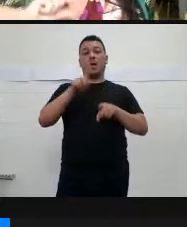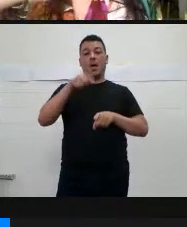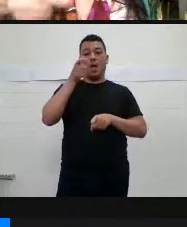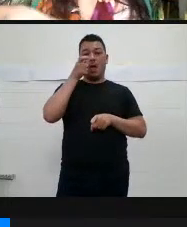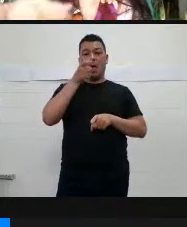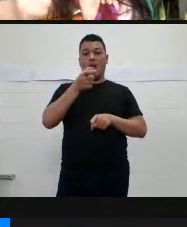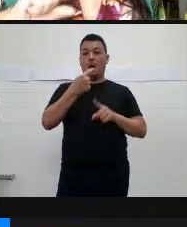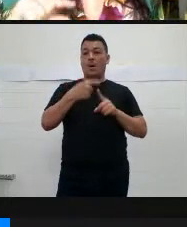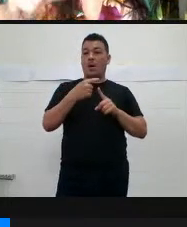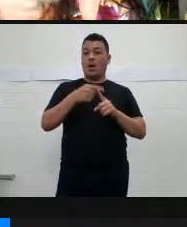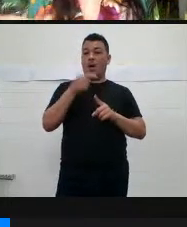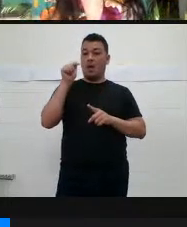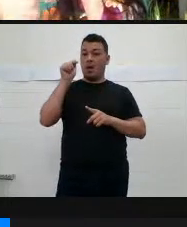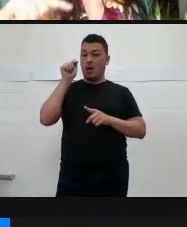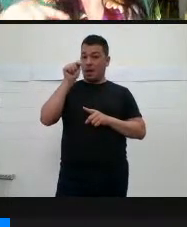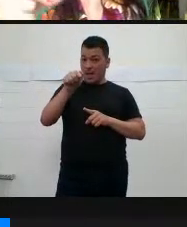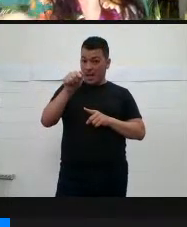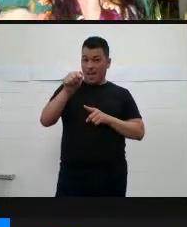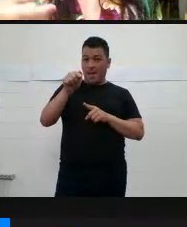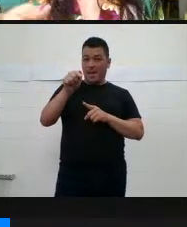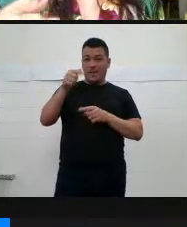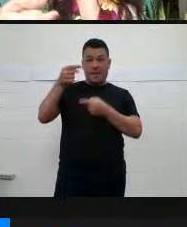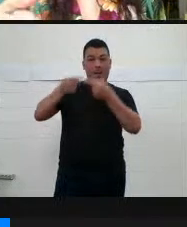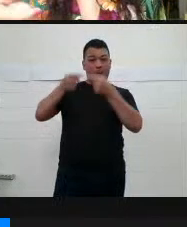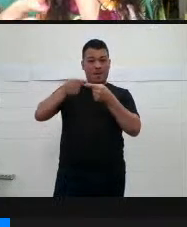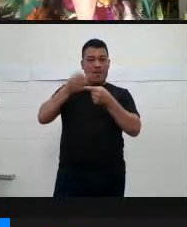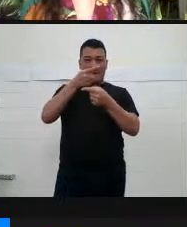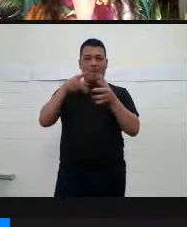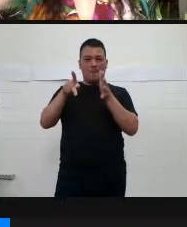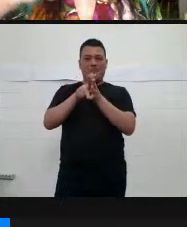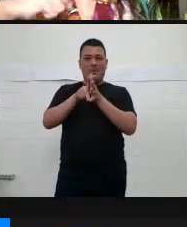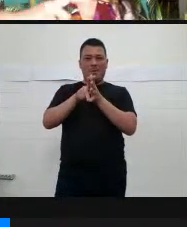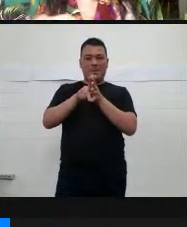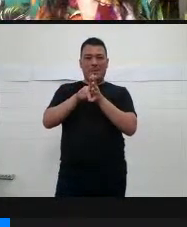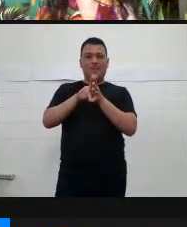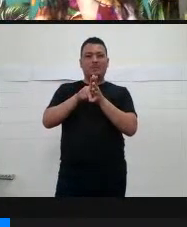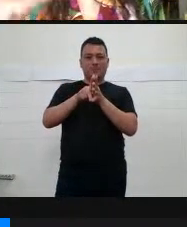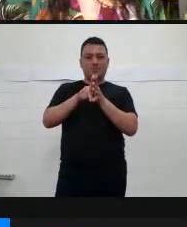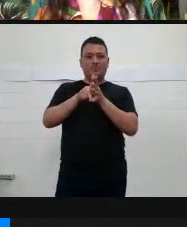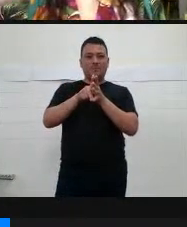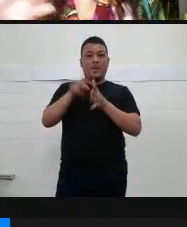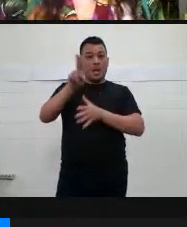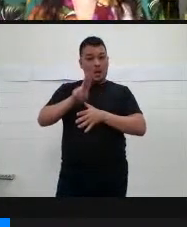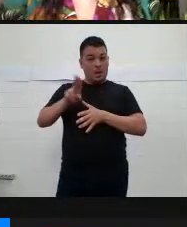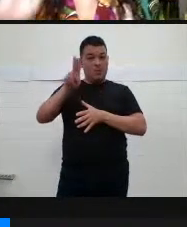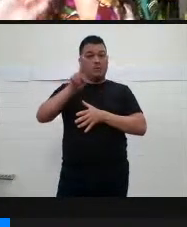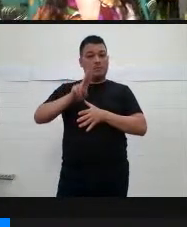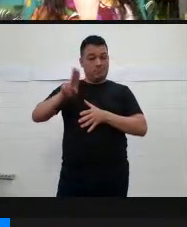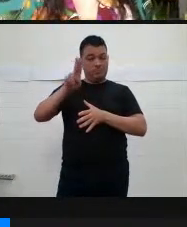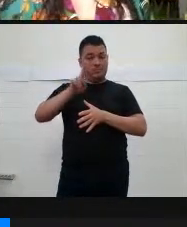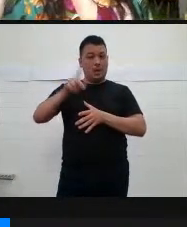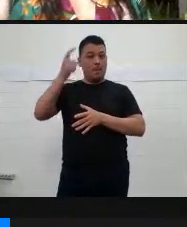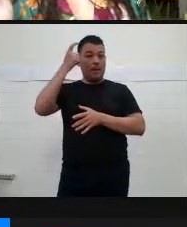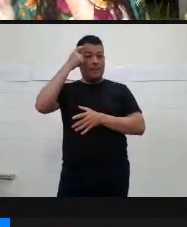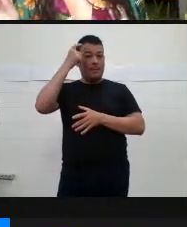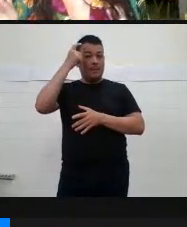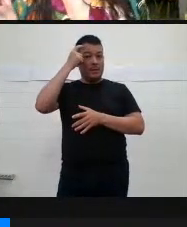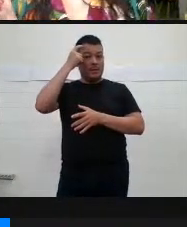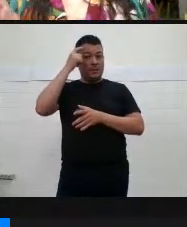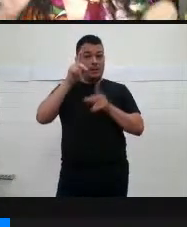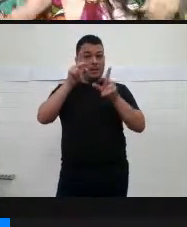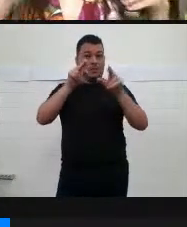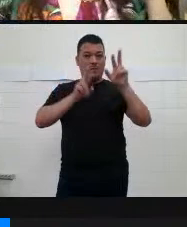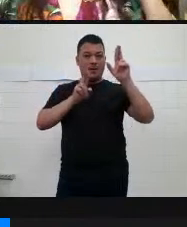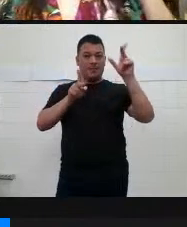ser essa dinâmica, né, que vai ser usada para pensar a